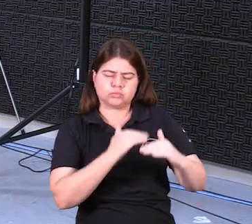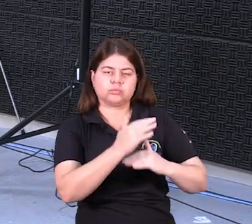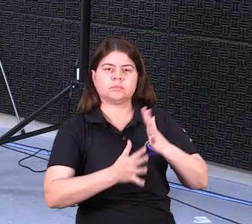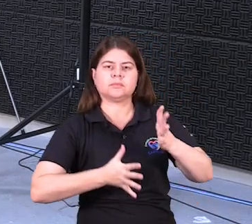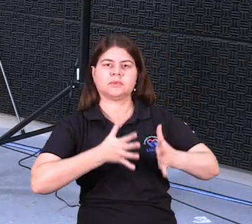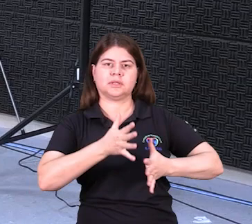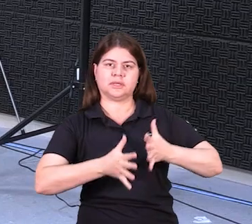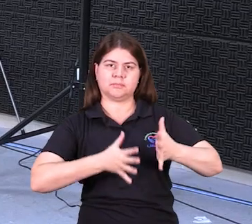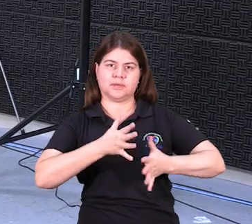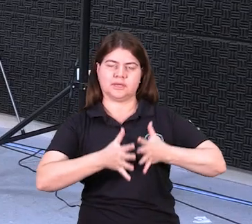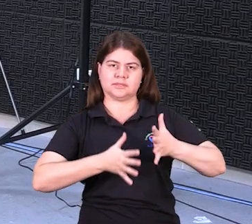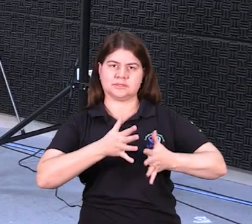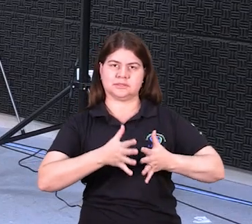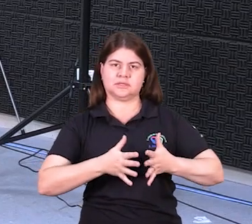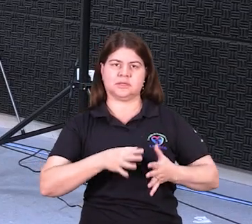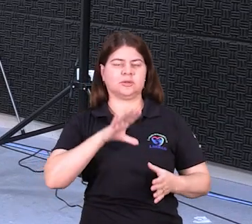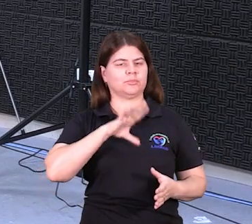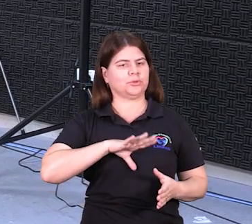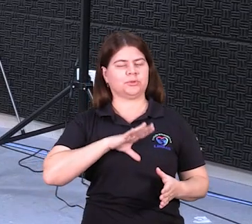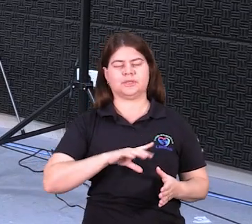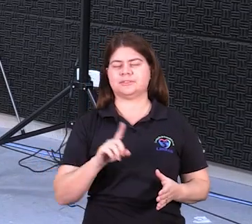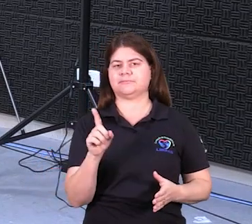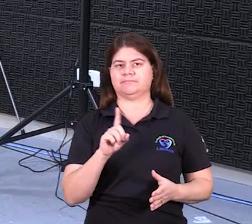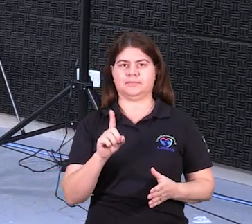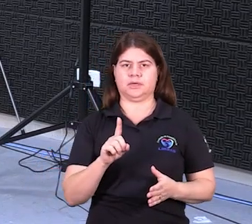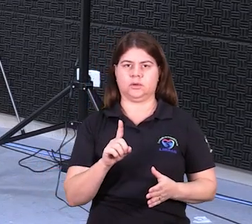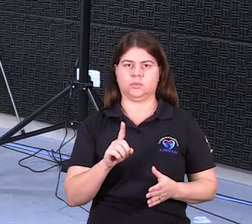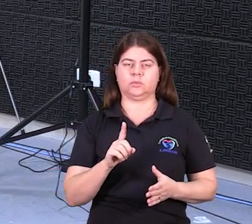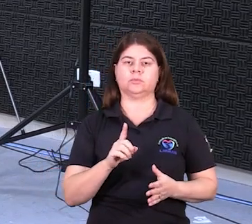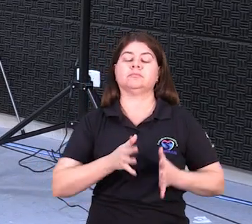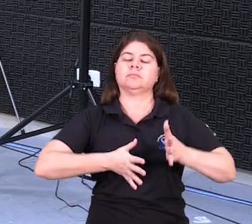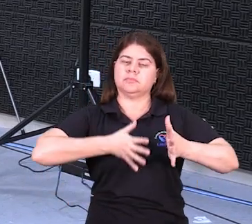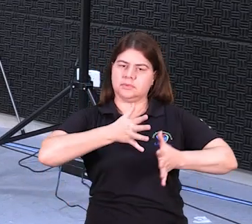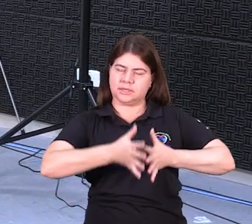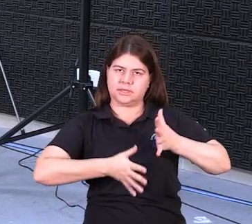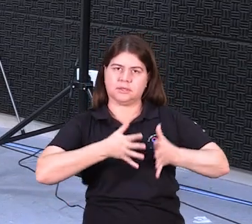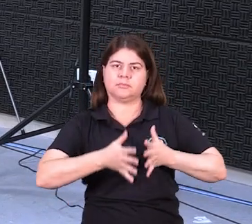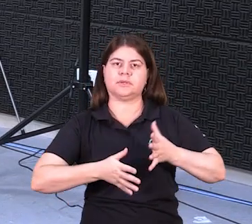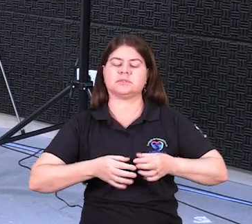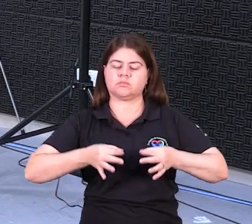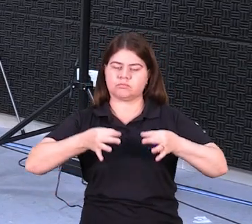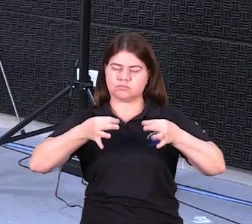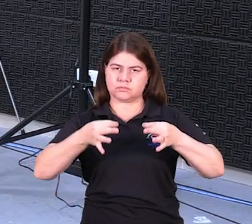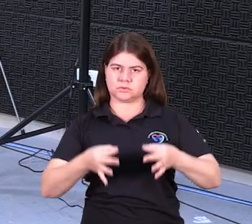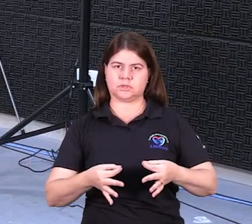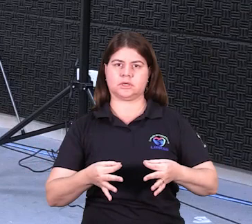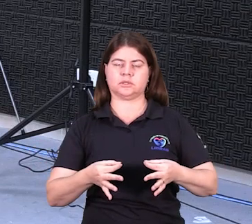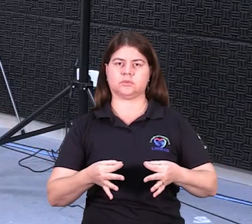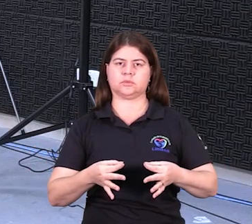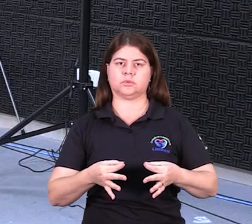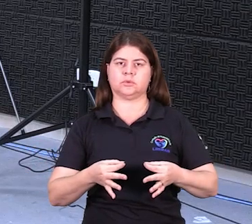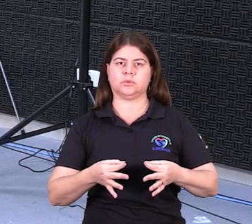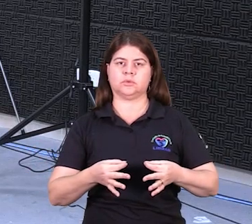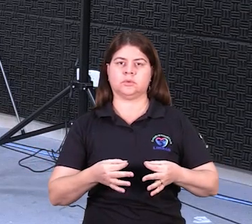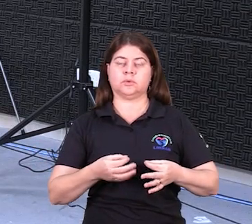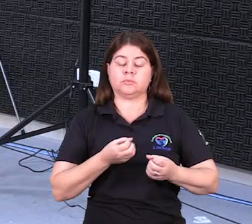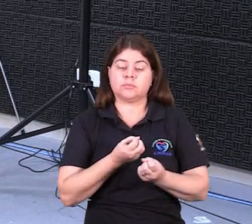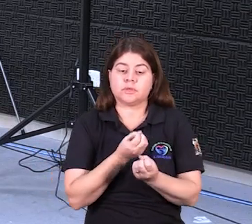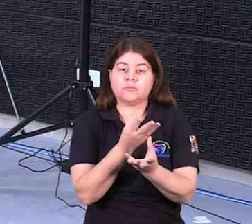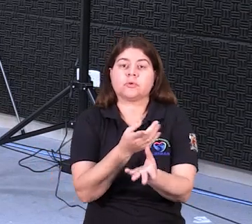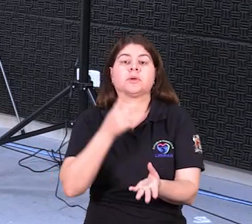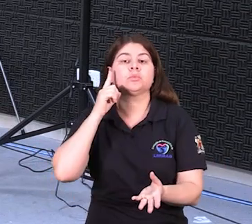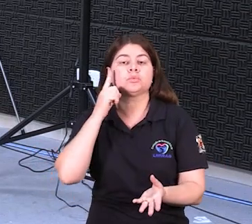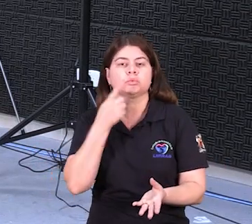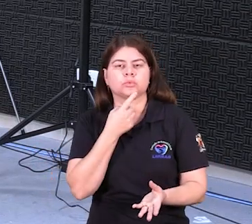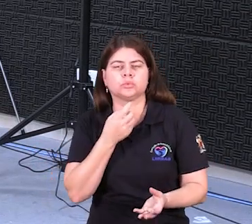nessa construção em Libras. Precisa desconstruir o português para que essa mensagem ela passe mais claramente e ela atinja a